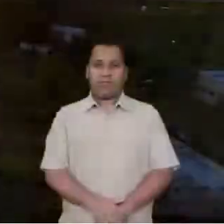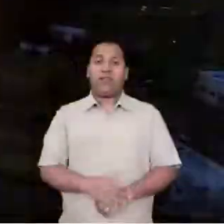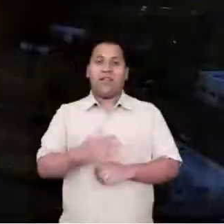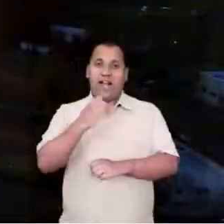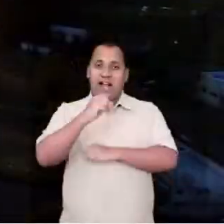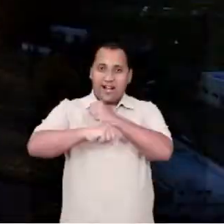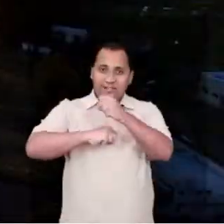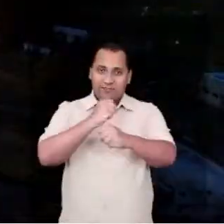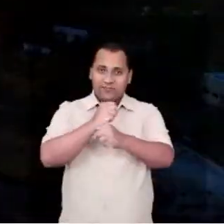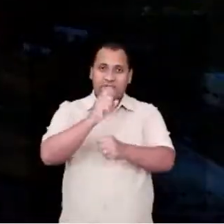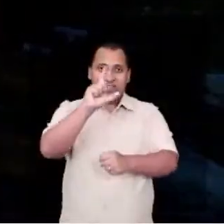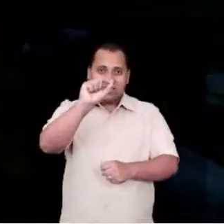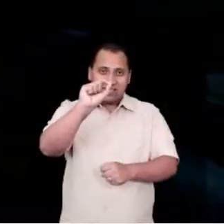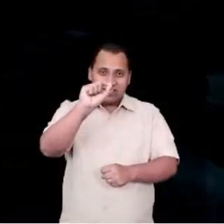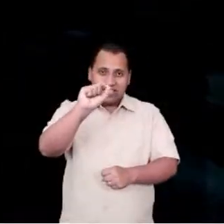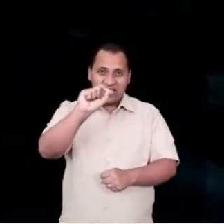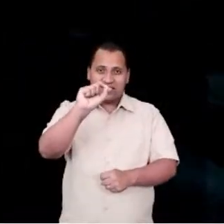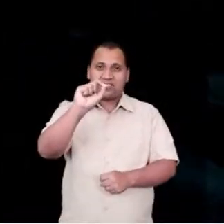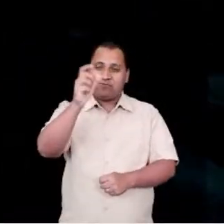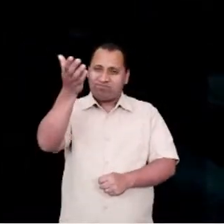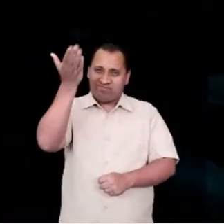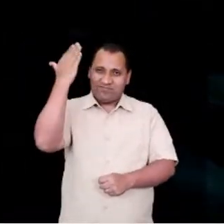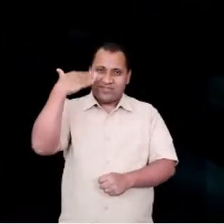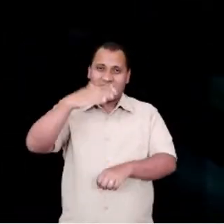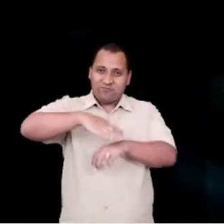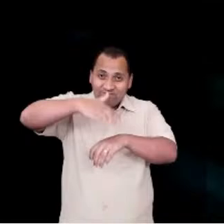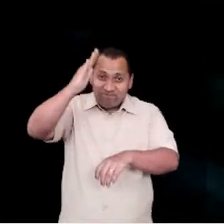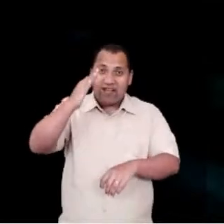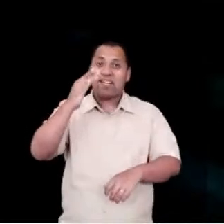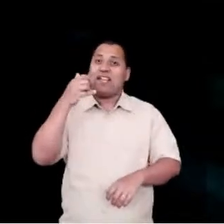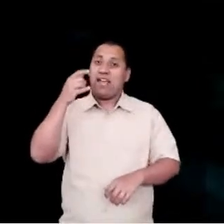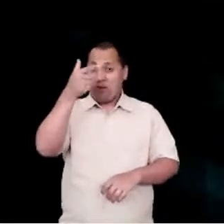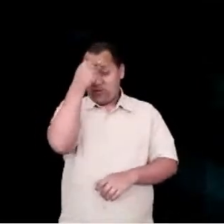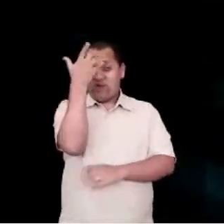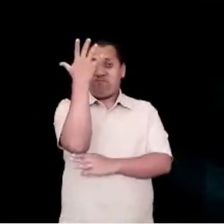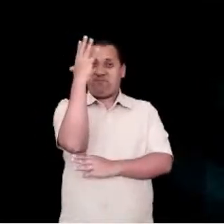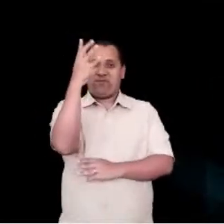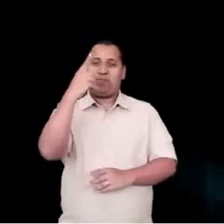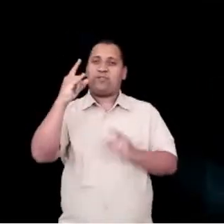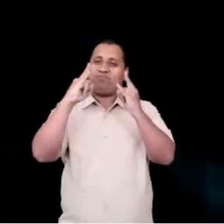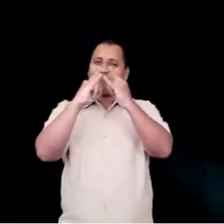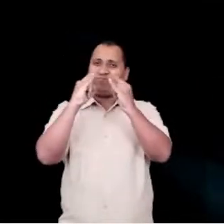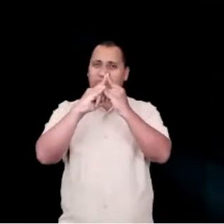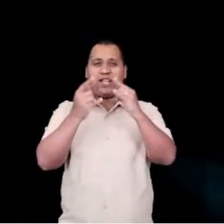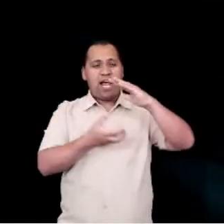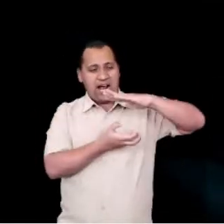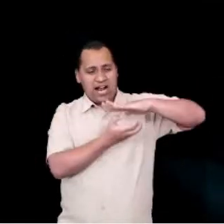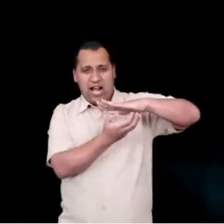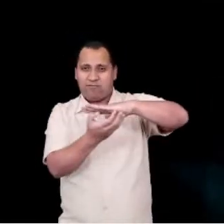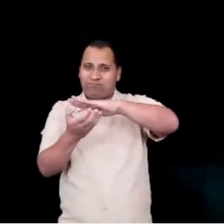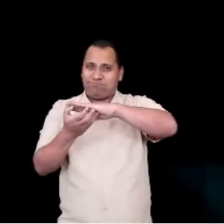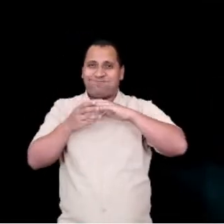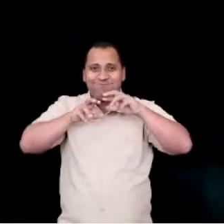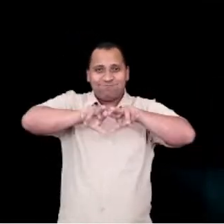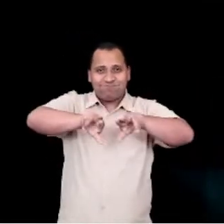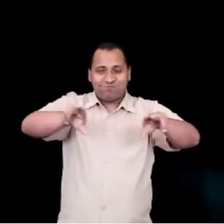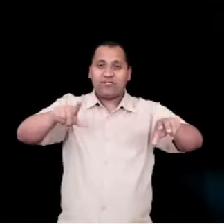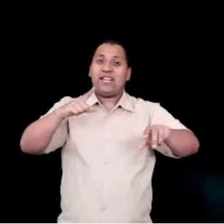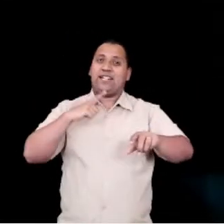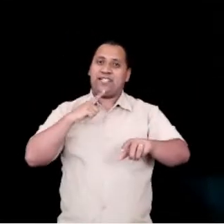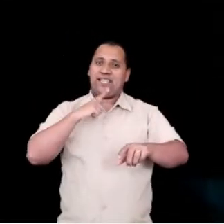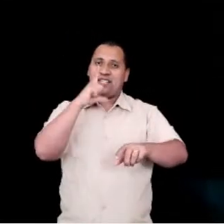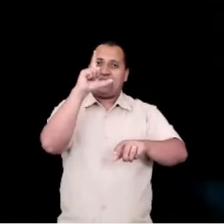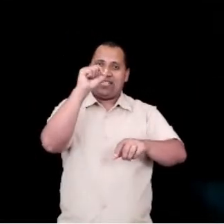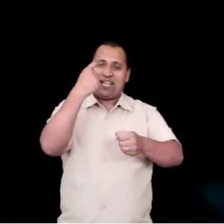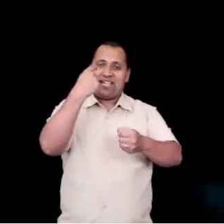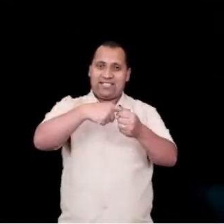Com mais de uma década de história, a Universidade Federal do Pampa é uma instituição multicamp que está